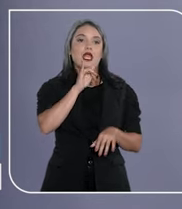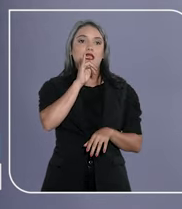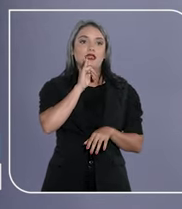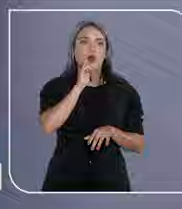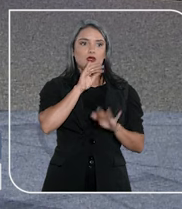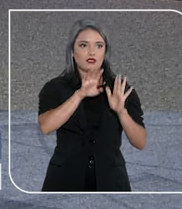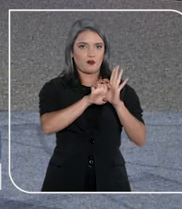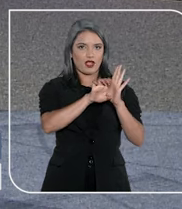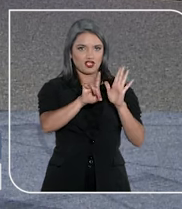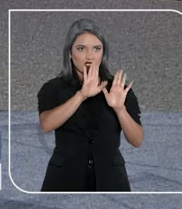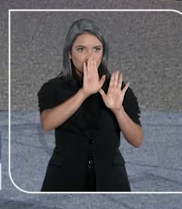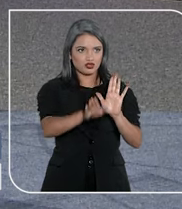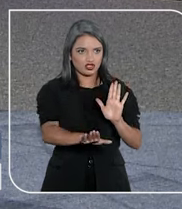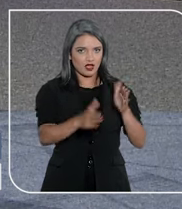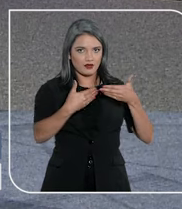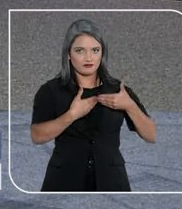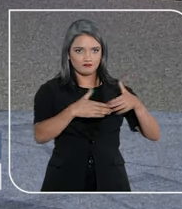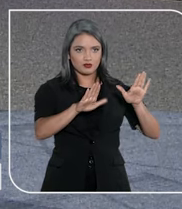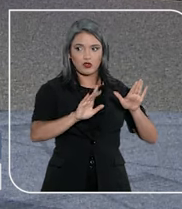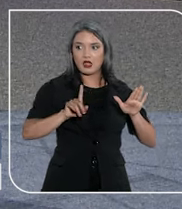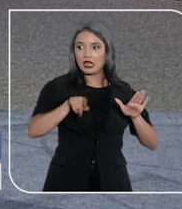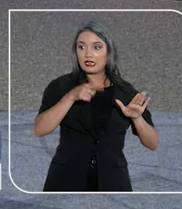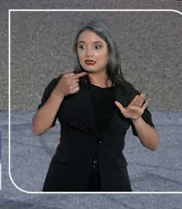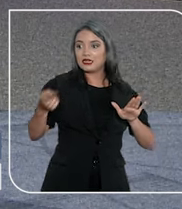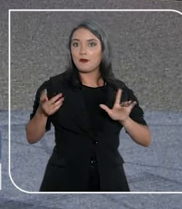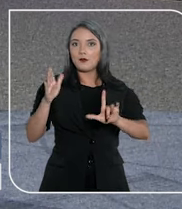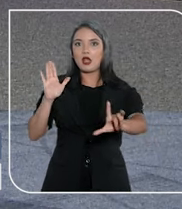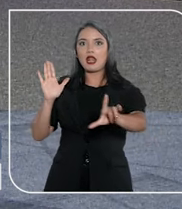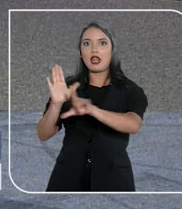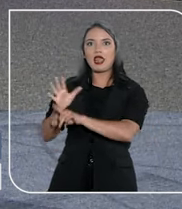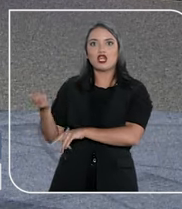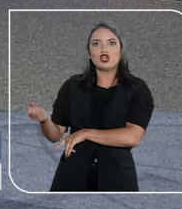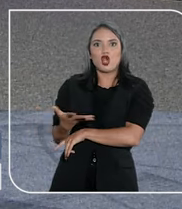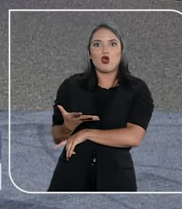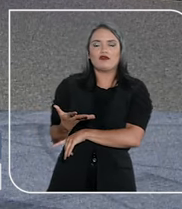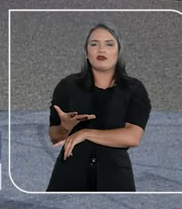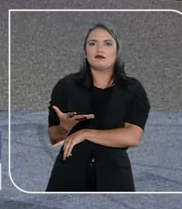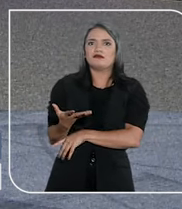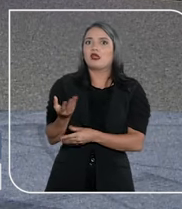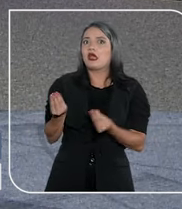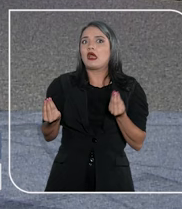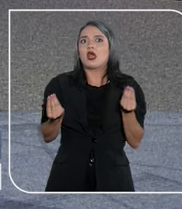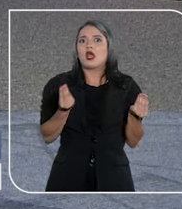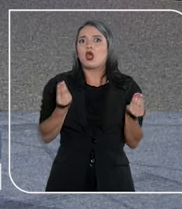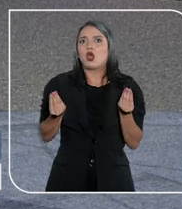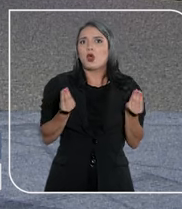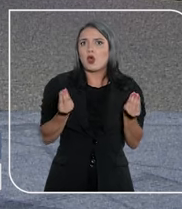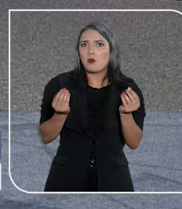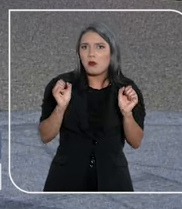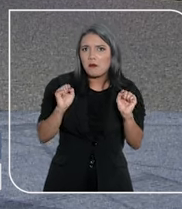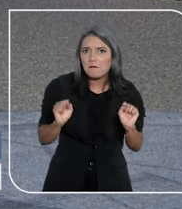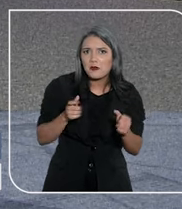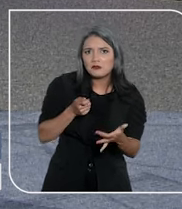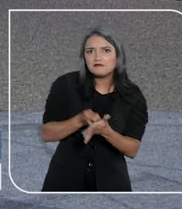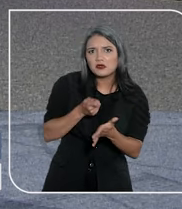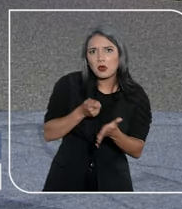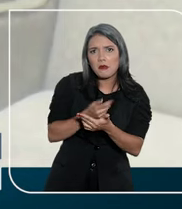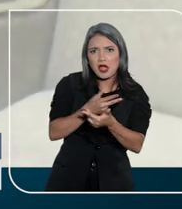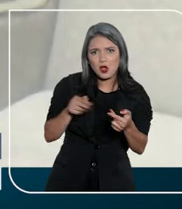do edital, é possível que haja essa cobrança para os candidatos de questões relacionadas a essa legislação que